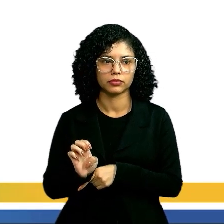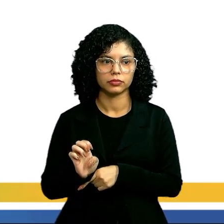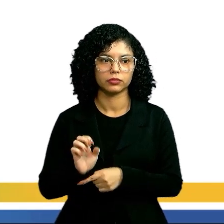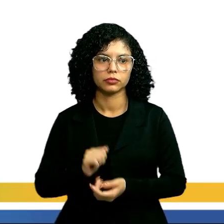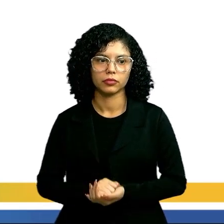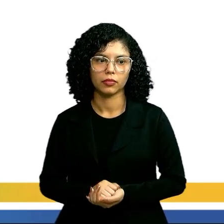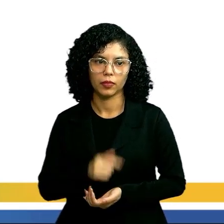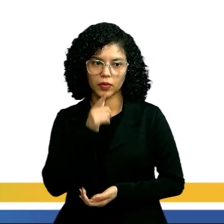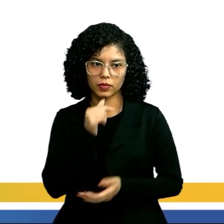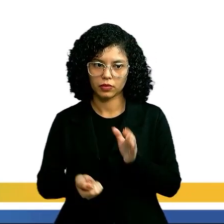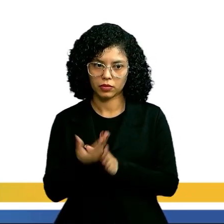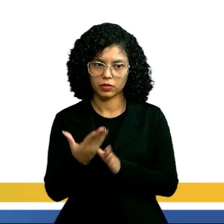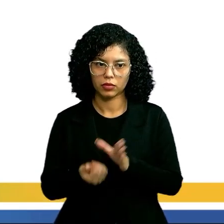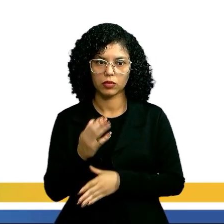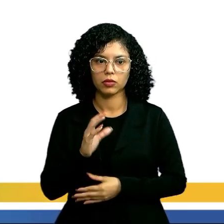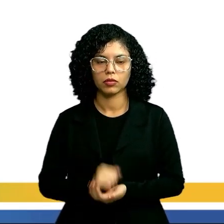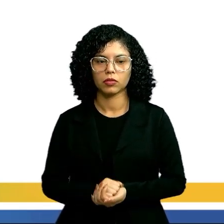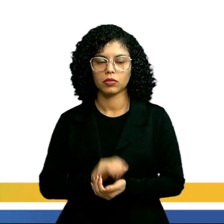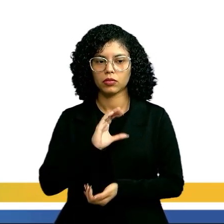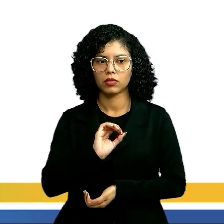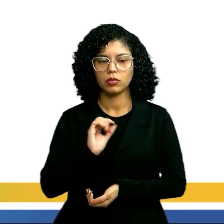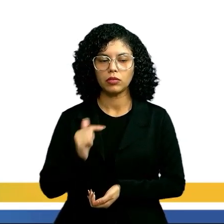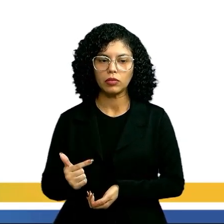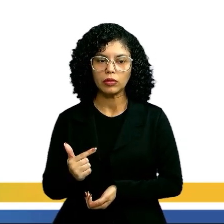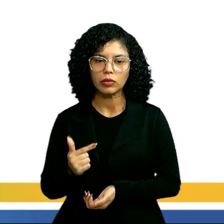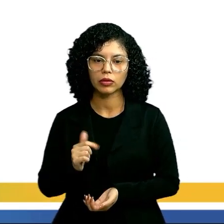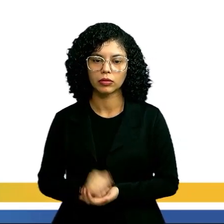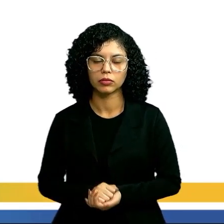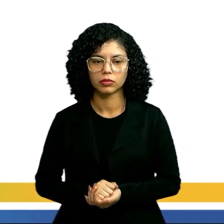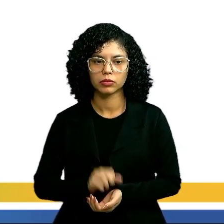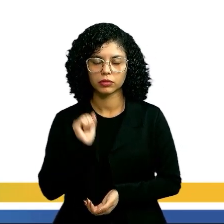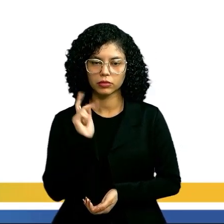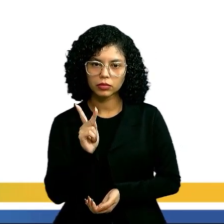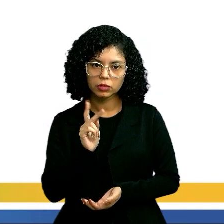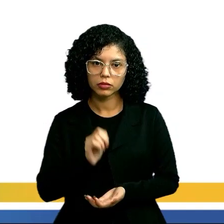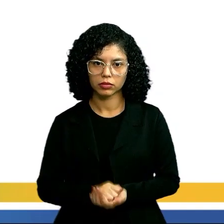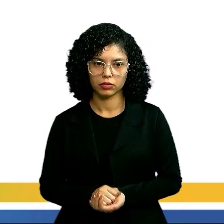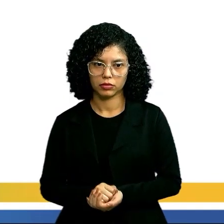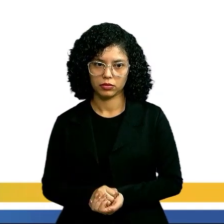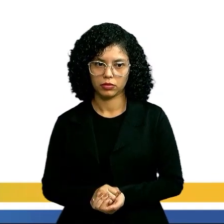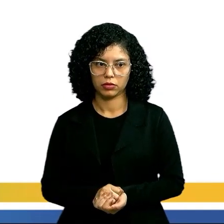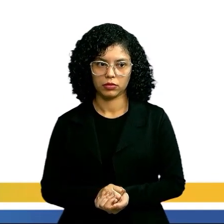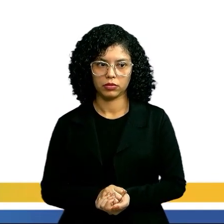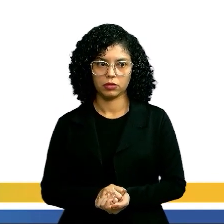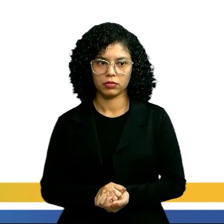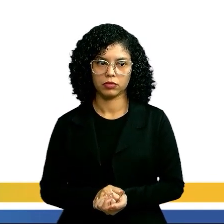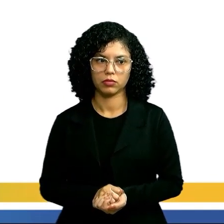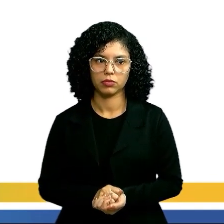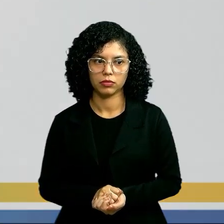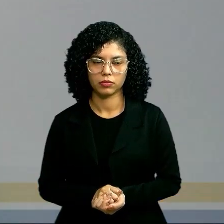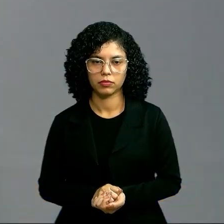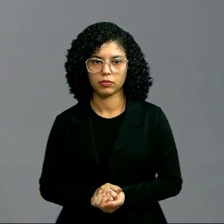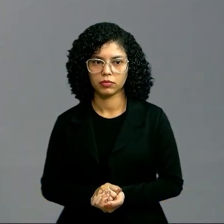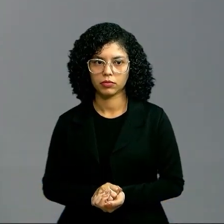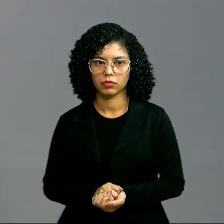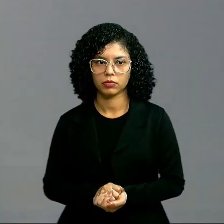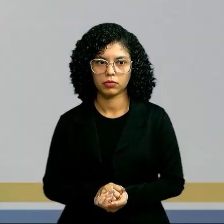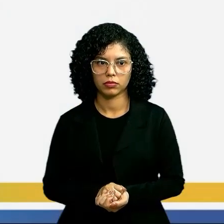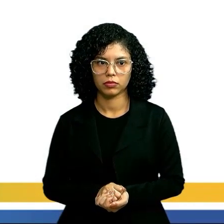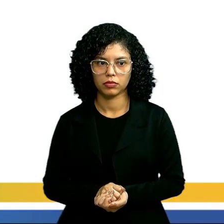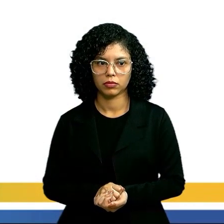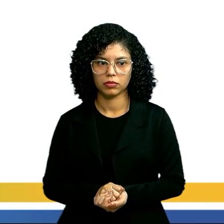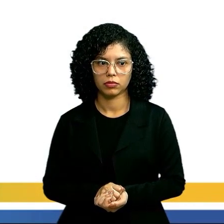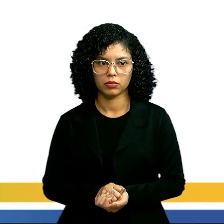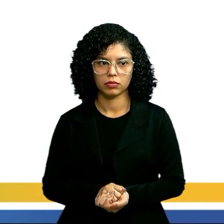E. A água produzida a partir do oxigênio. Ok? Vamos adiante. Próxima